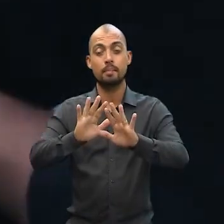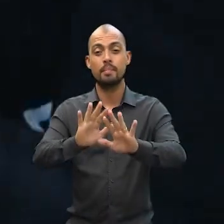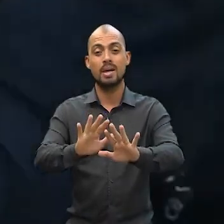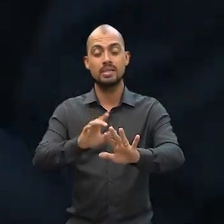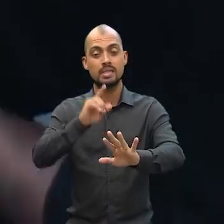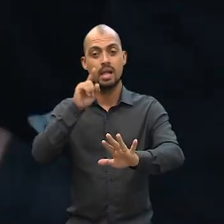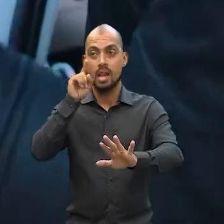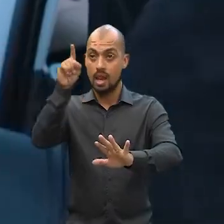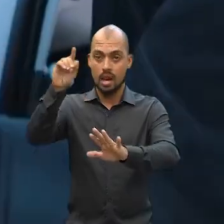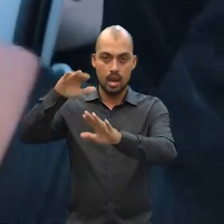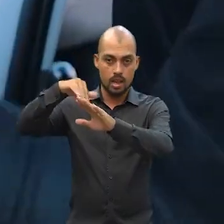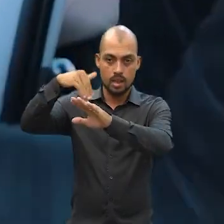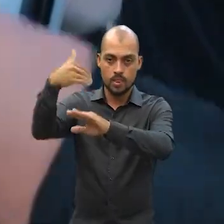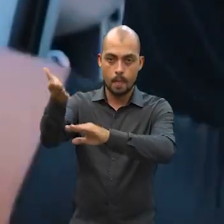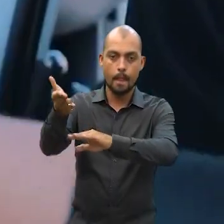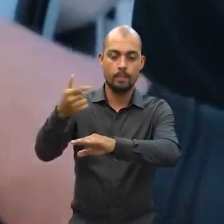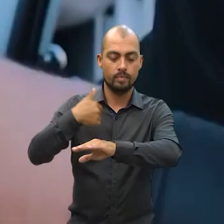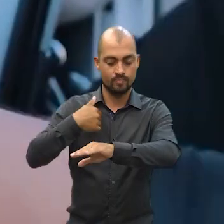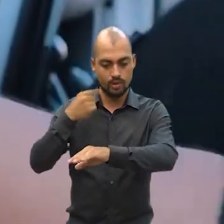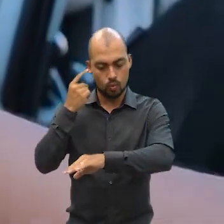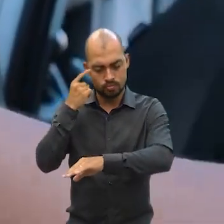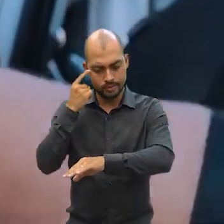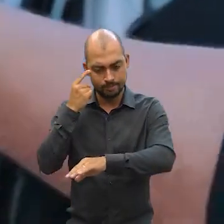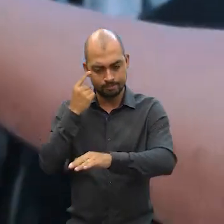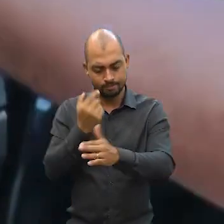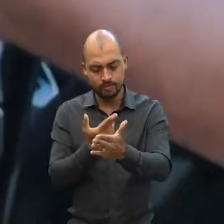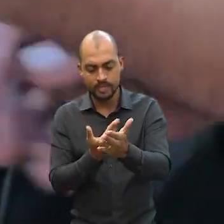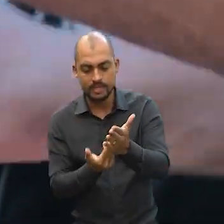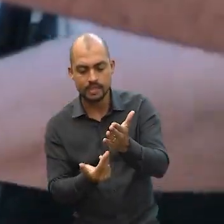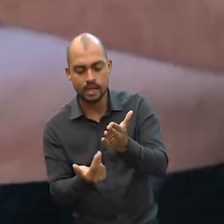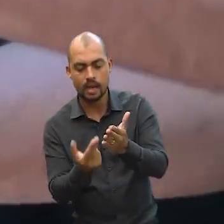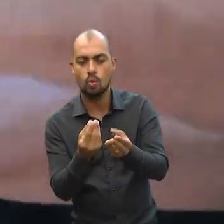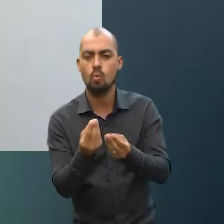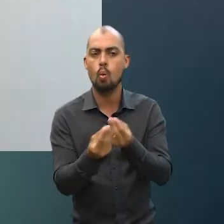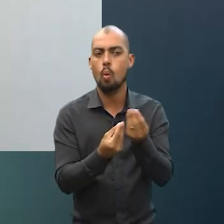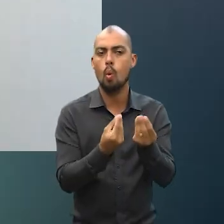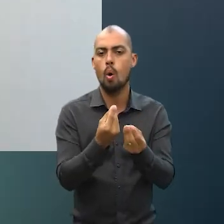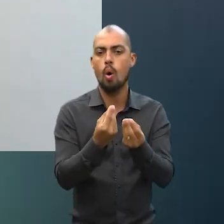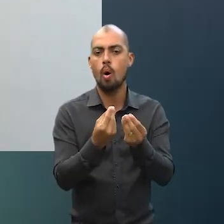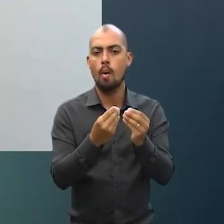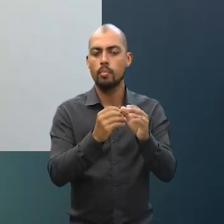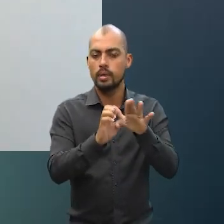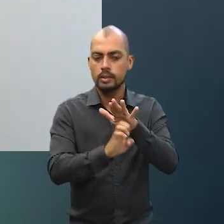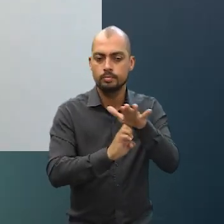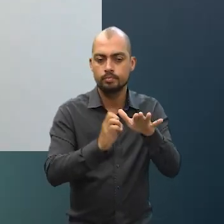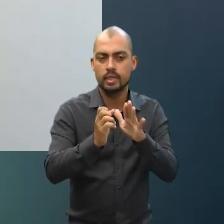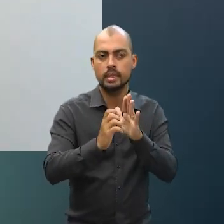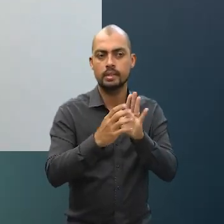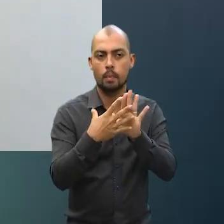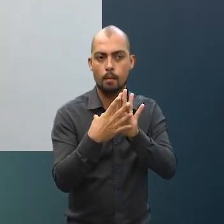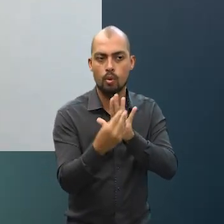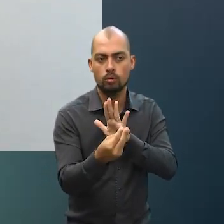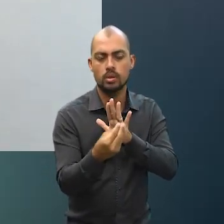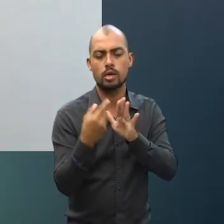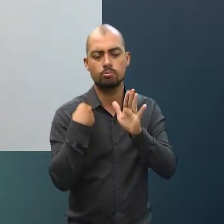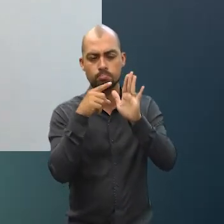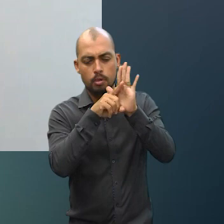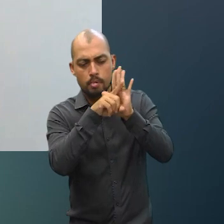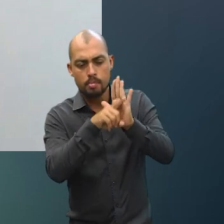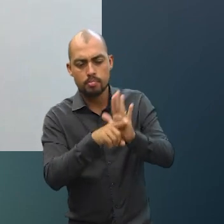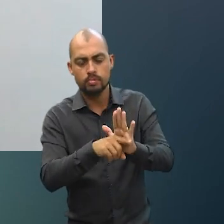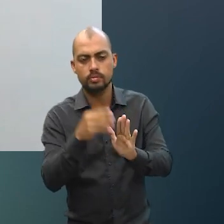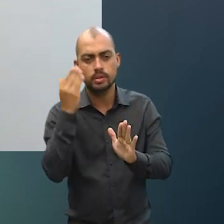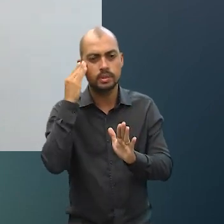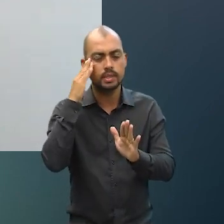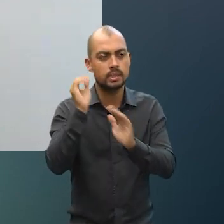lá mesmo a gente já começou a desenhar um modelo de negócio, a fazer algumas pesquisas, entender o